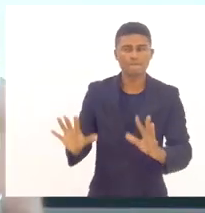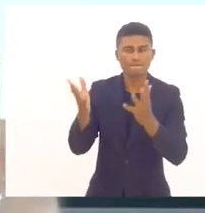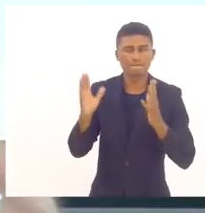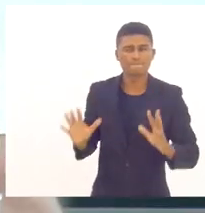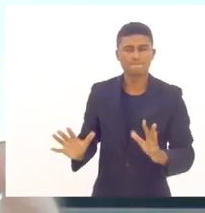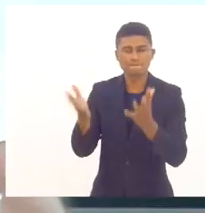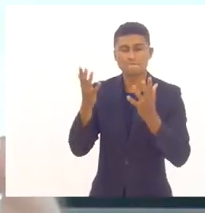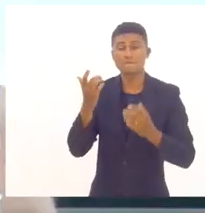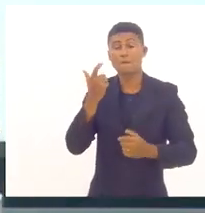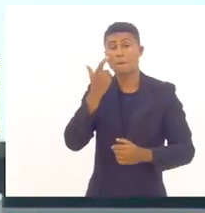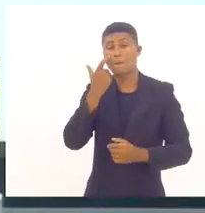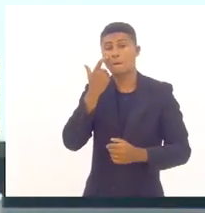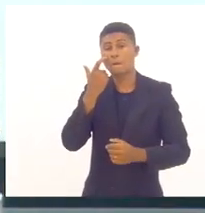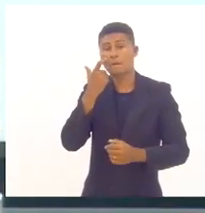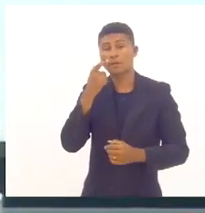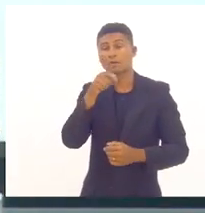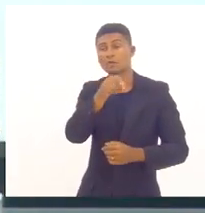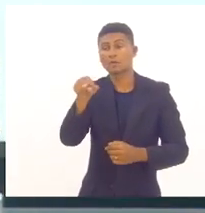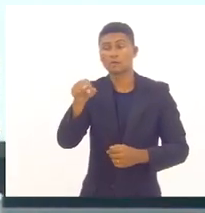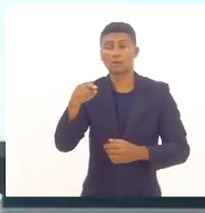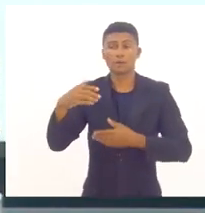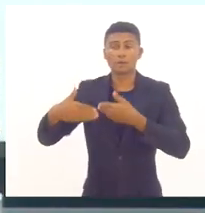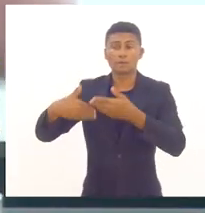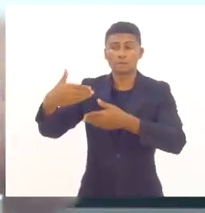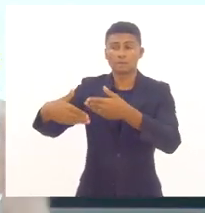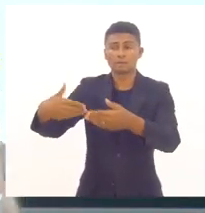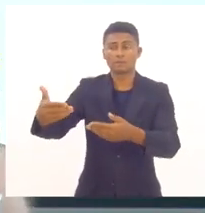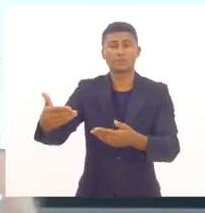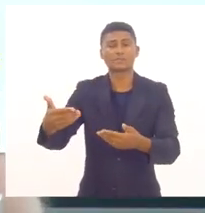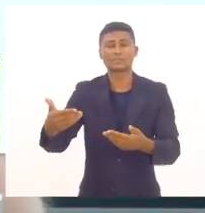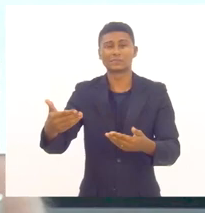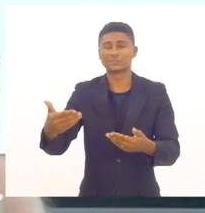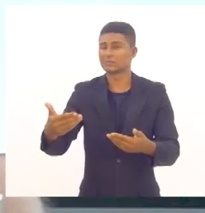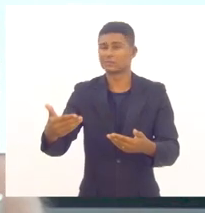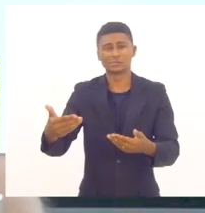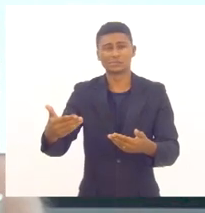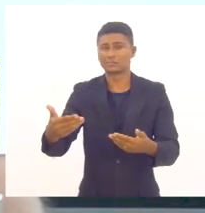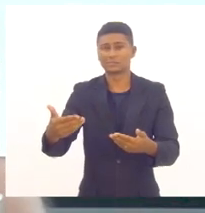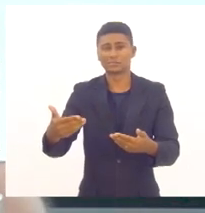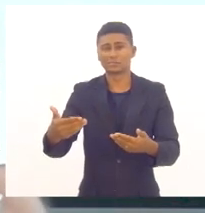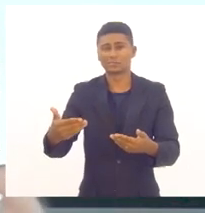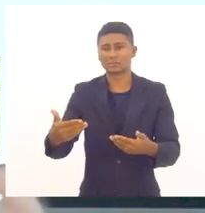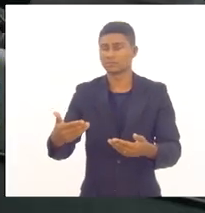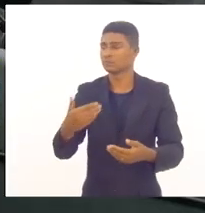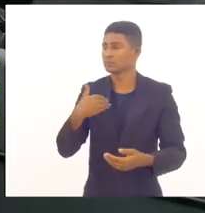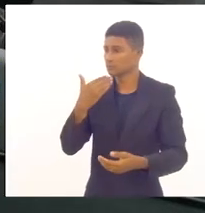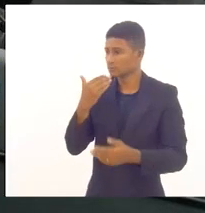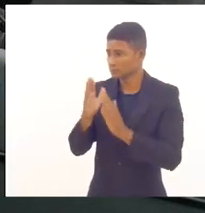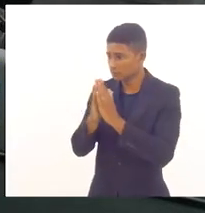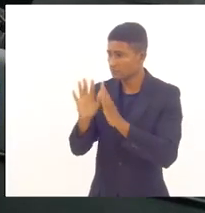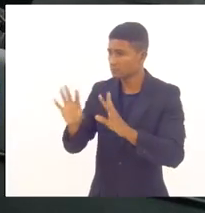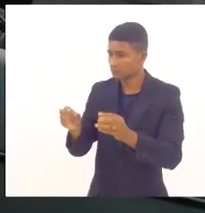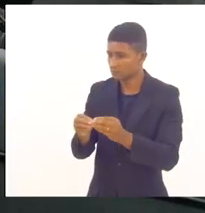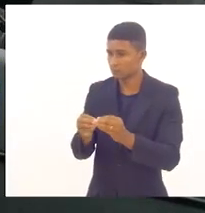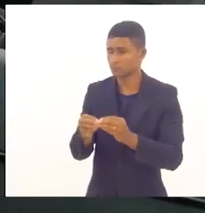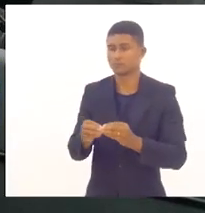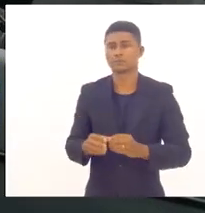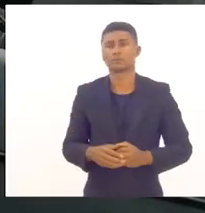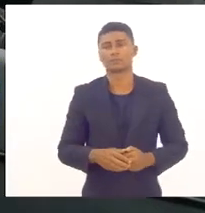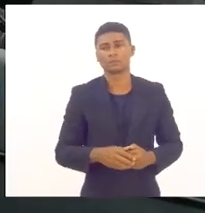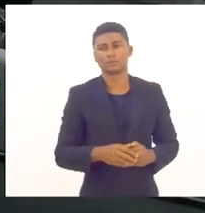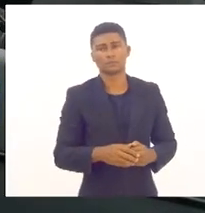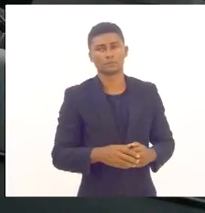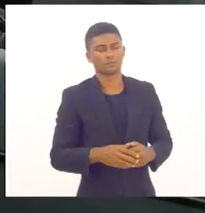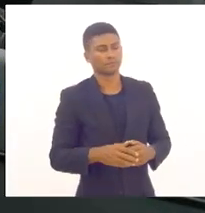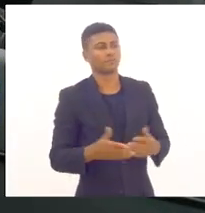um procedimento que lá na frente vai jogar isso tudo por terra. É, presidente Robertinho, pedir para concluir realmente. Hoje não